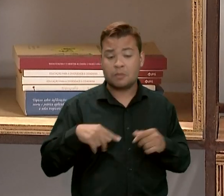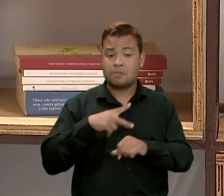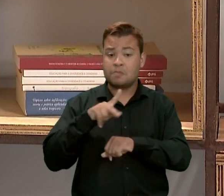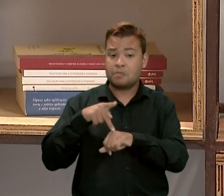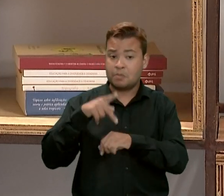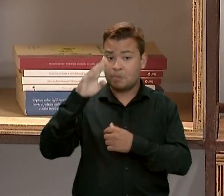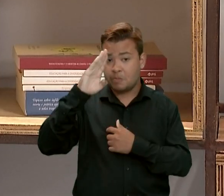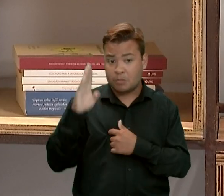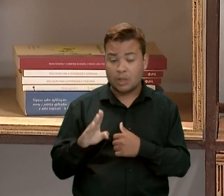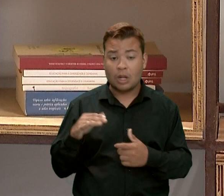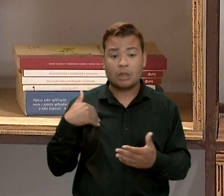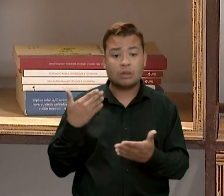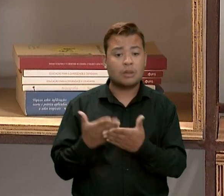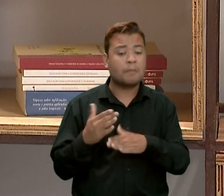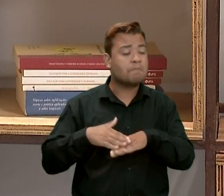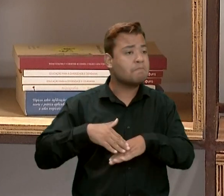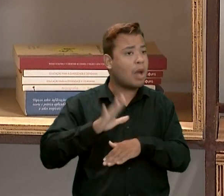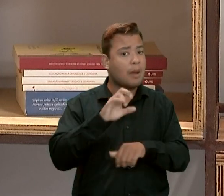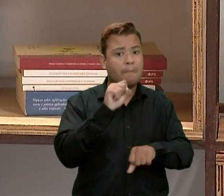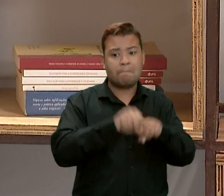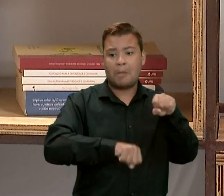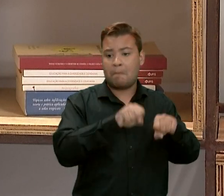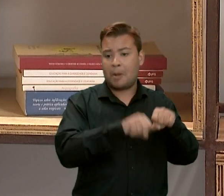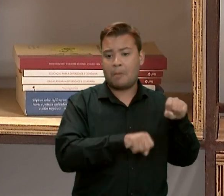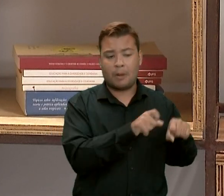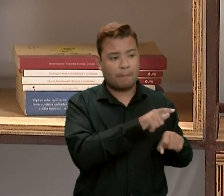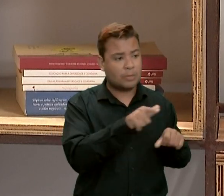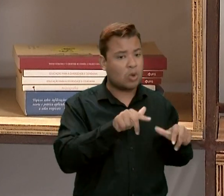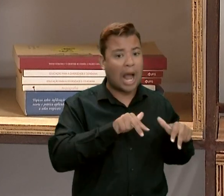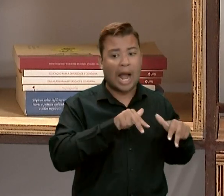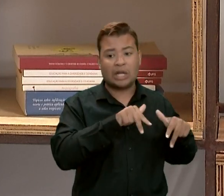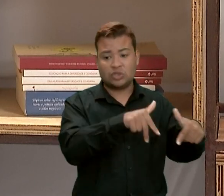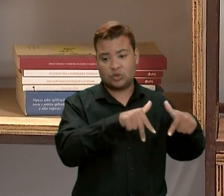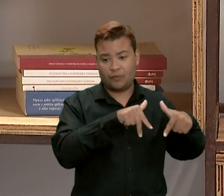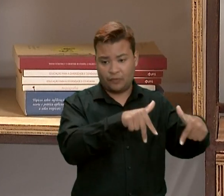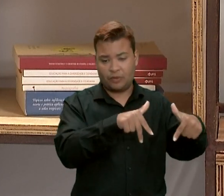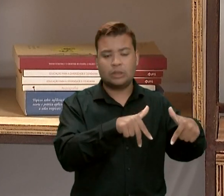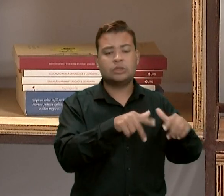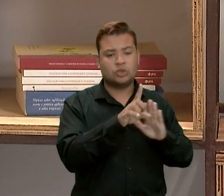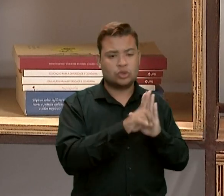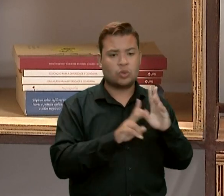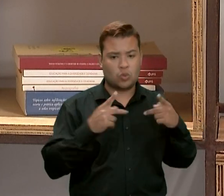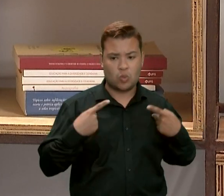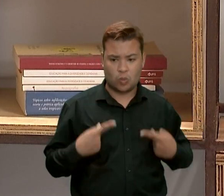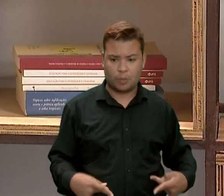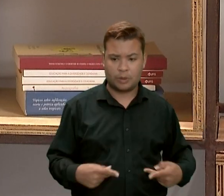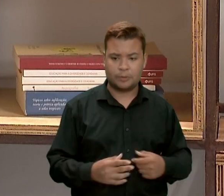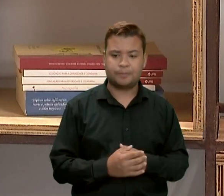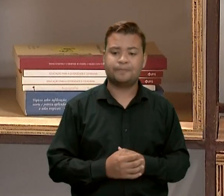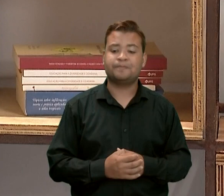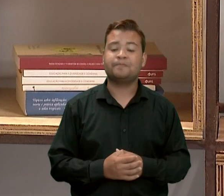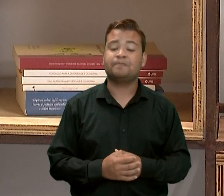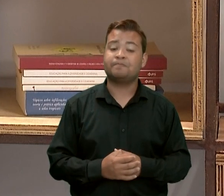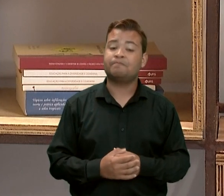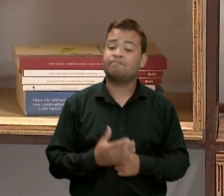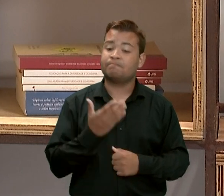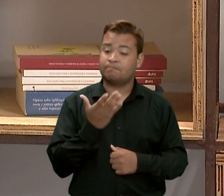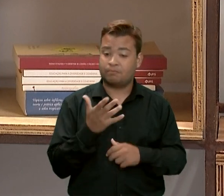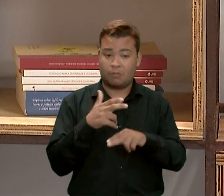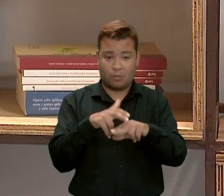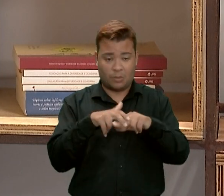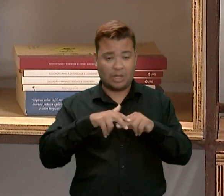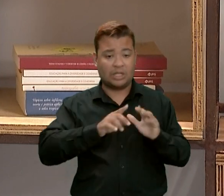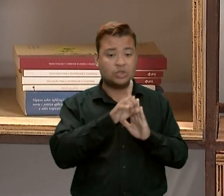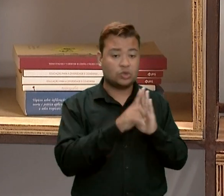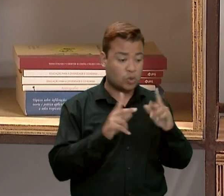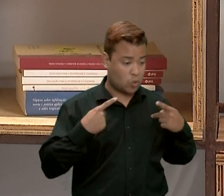mais assassina ativistas em direitos humanos. E de forma que a proteção de direitos